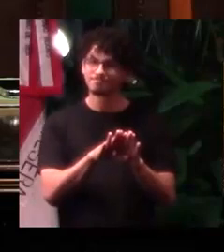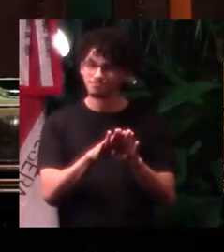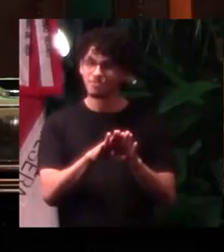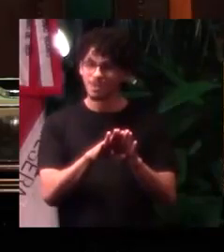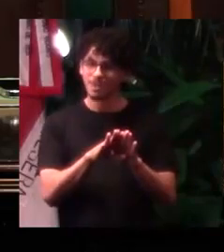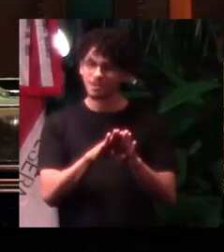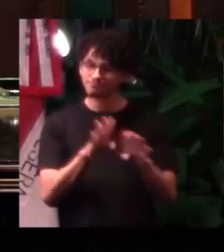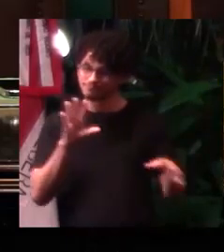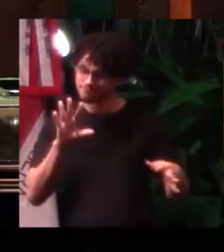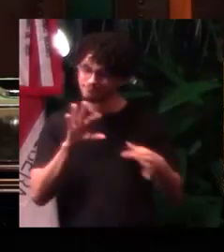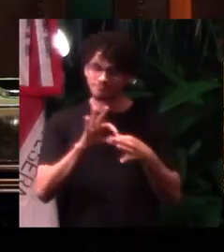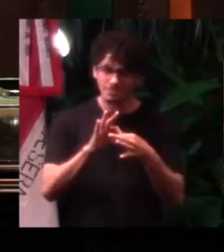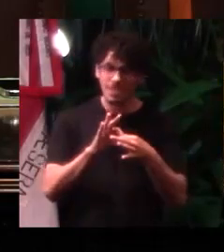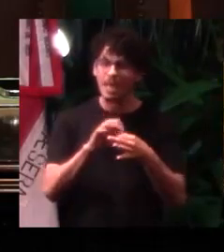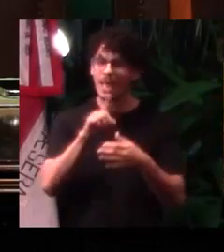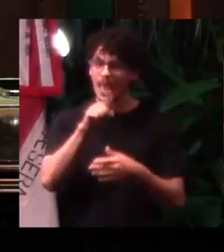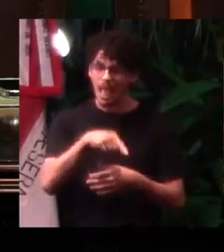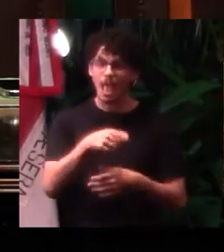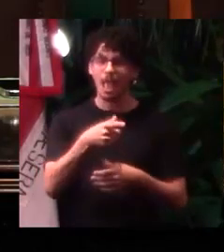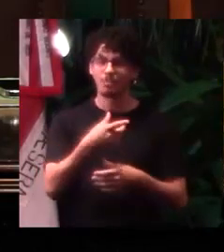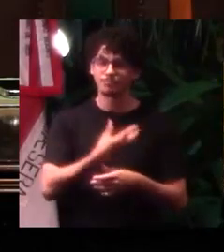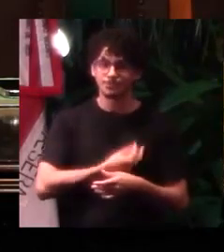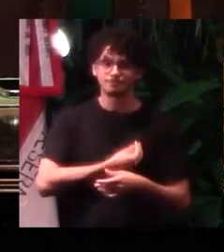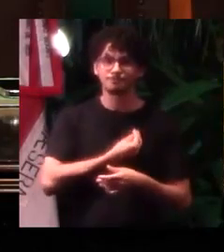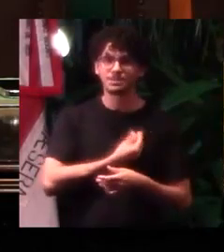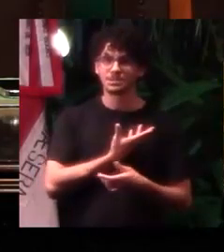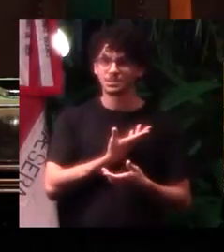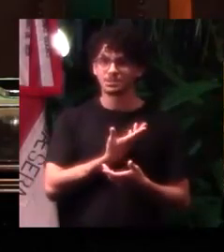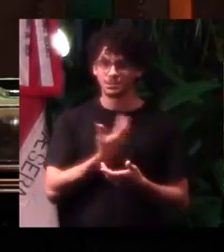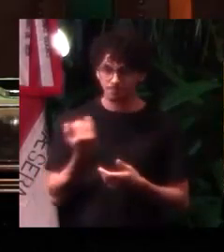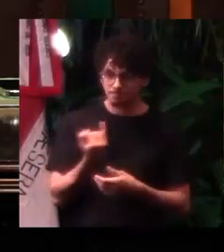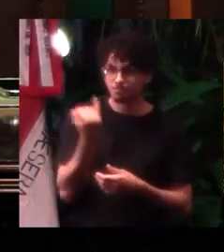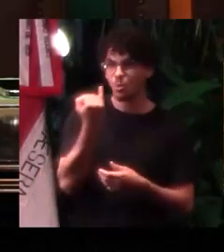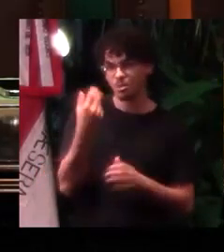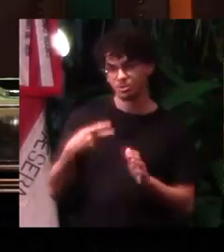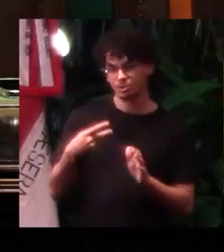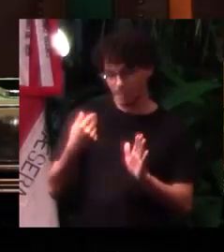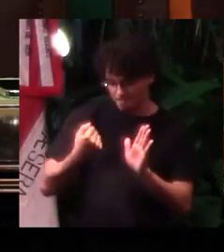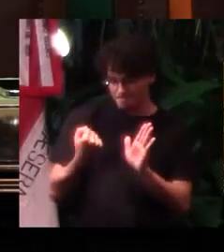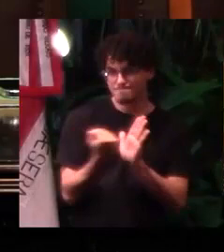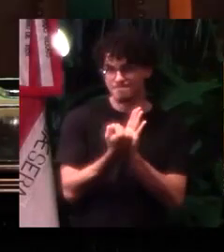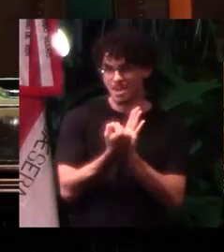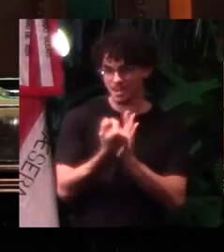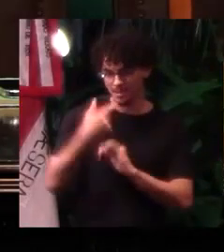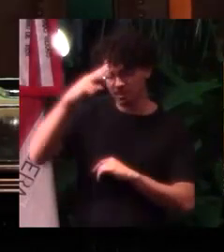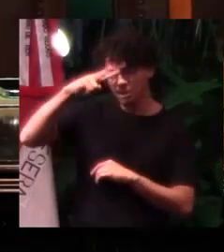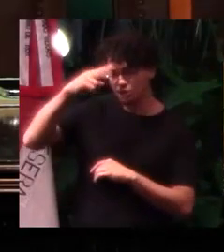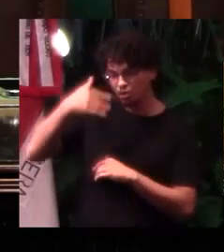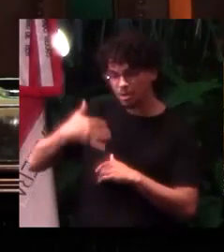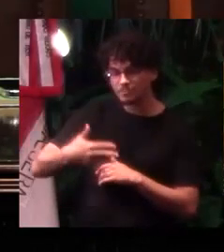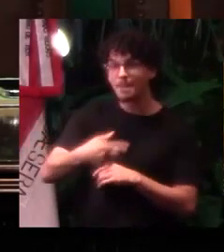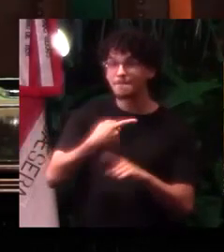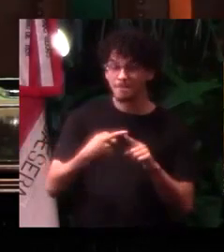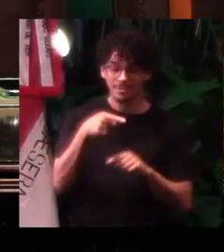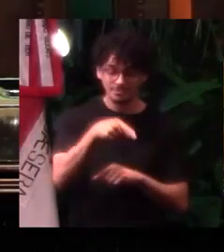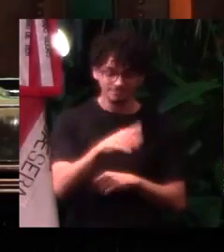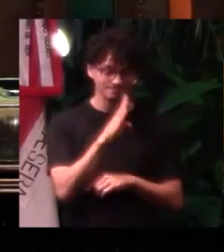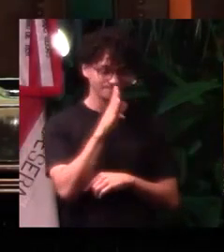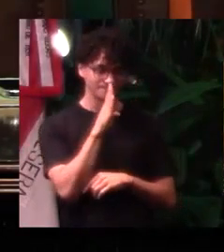e é uma presença que é marcante nessa história toda, mas está também calado,